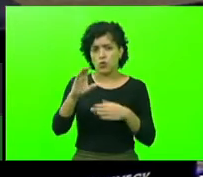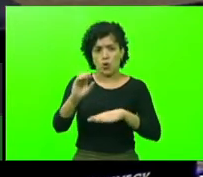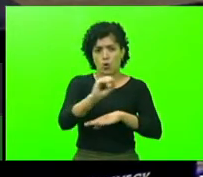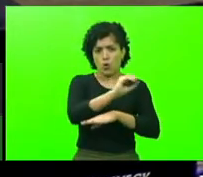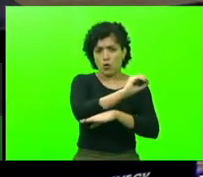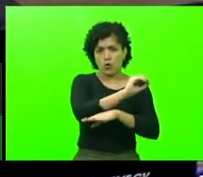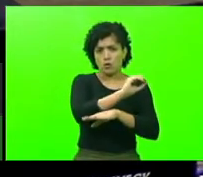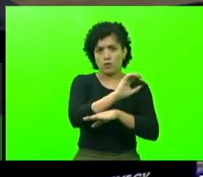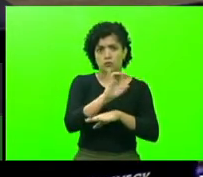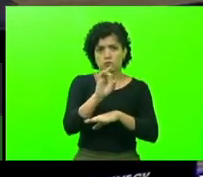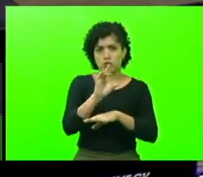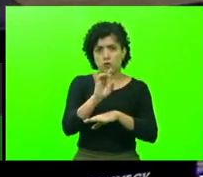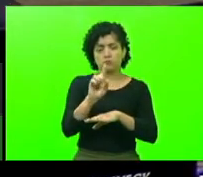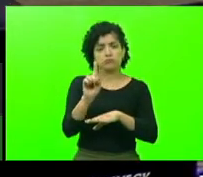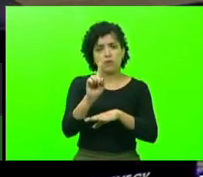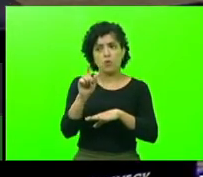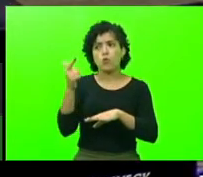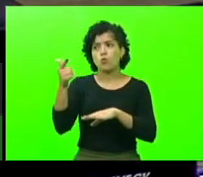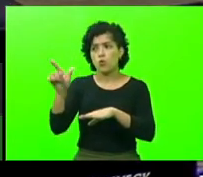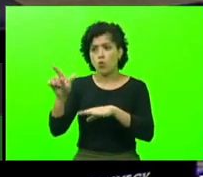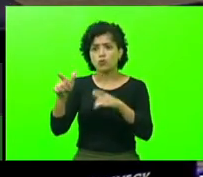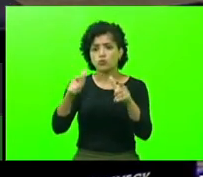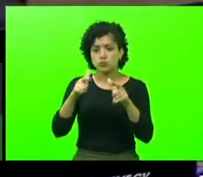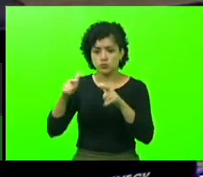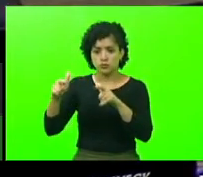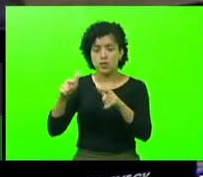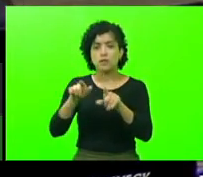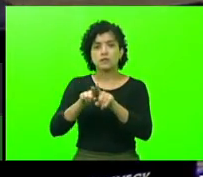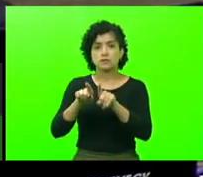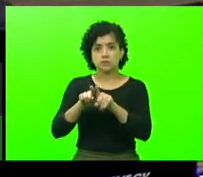isso, mas em outras regiões também,